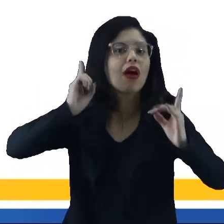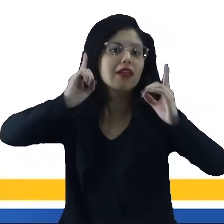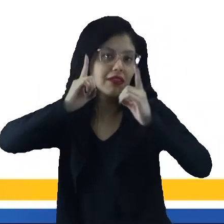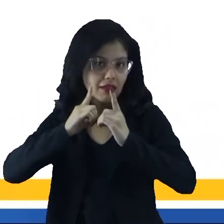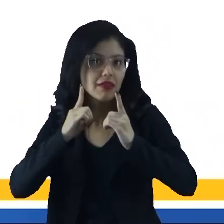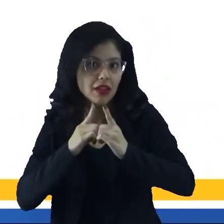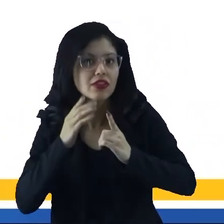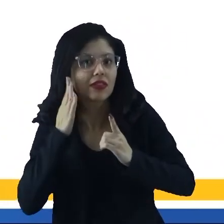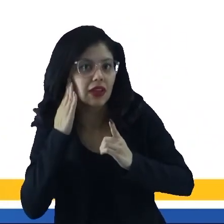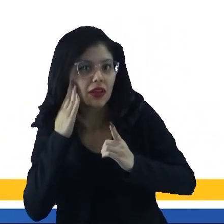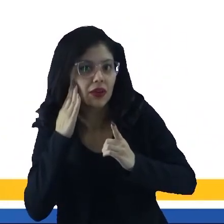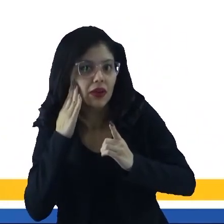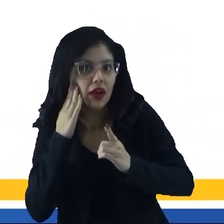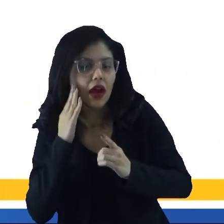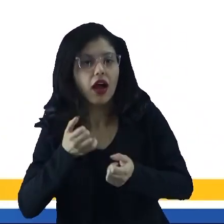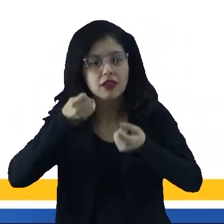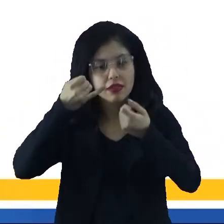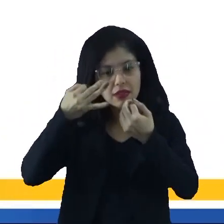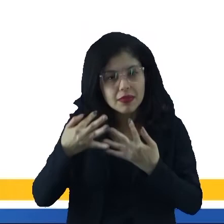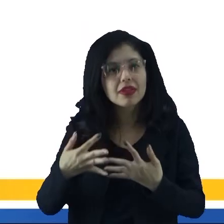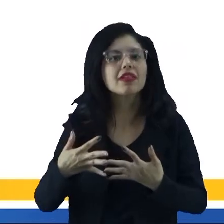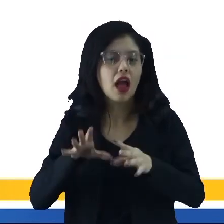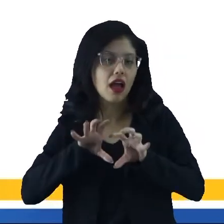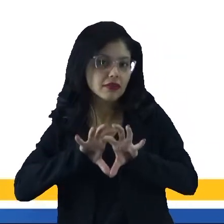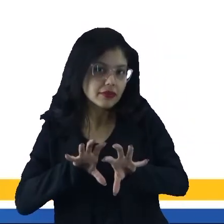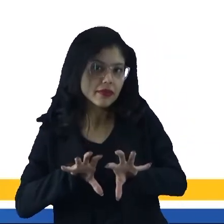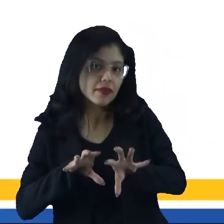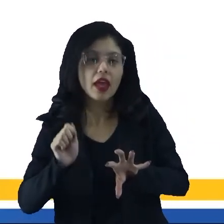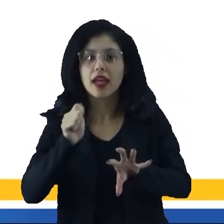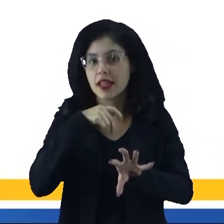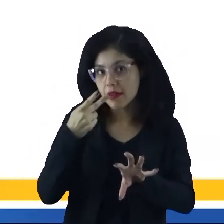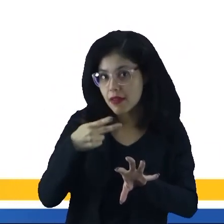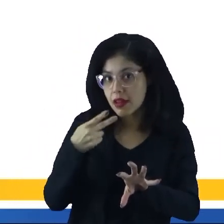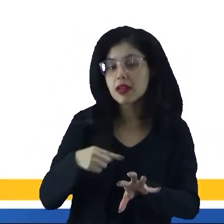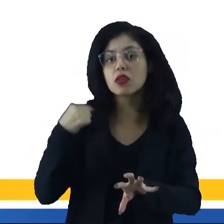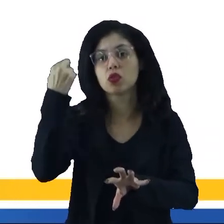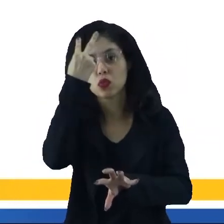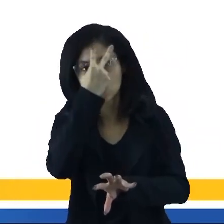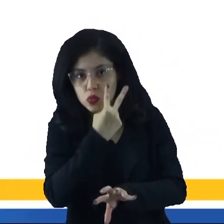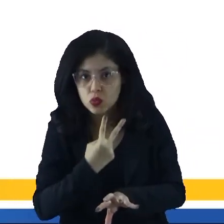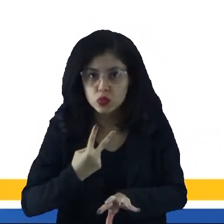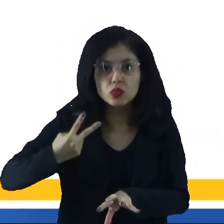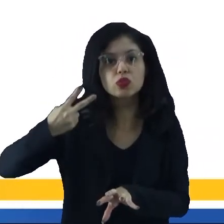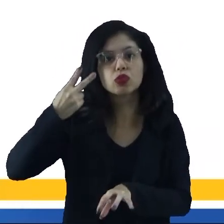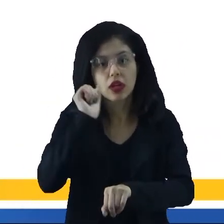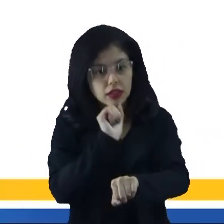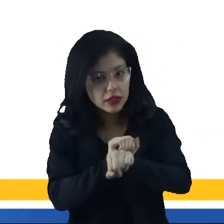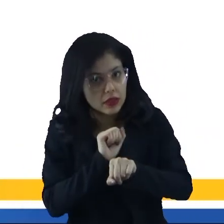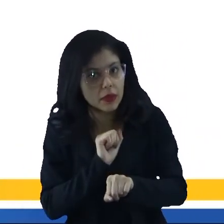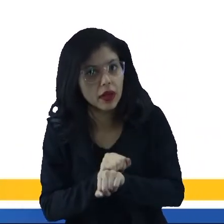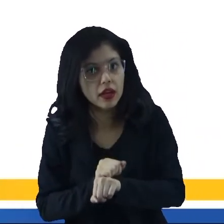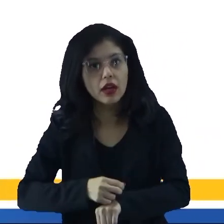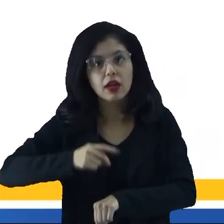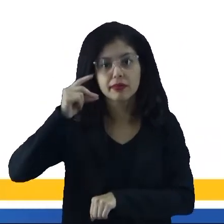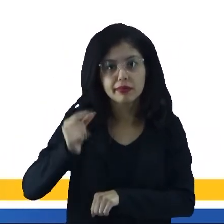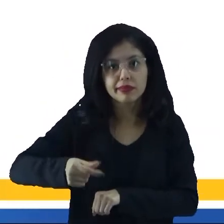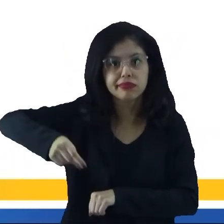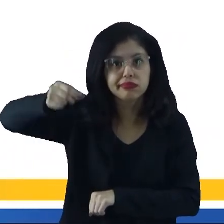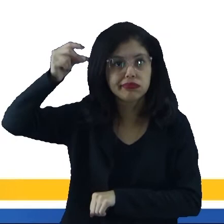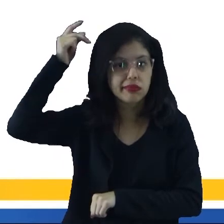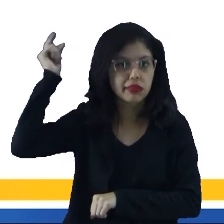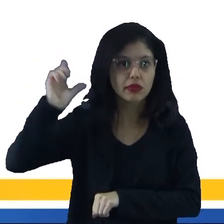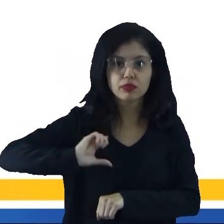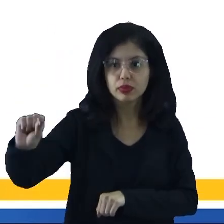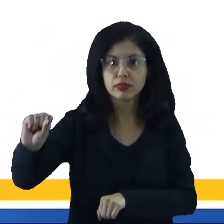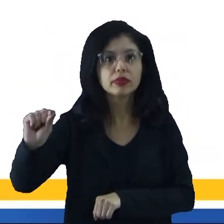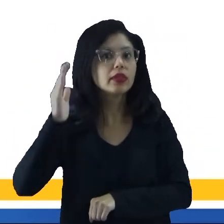foram 2 horas esperando, no calor e sem gibi, a minha paciência já foi faz tempo. Então